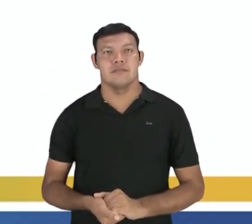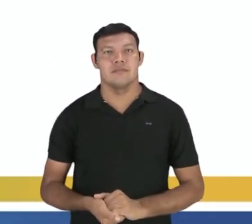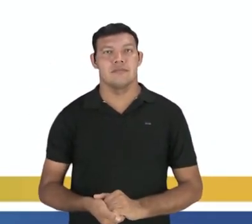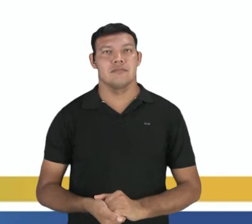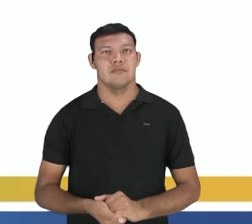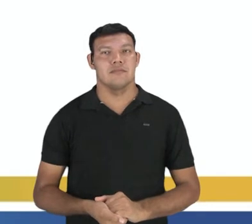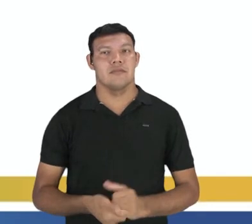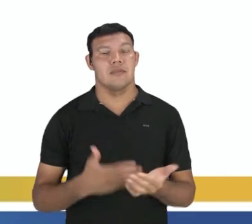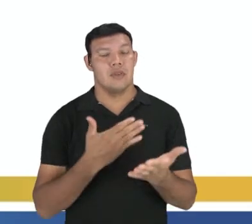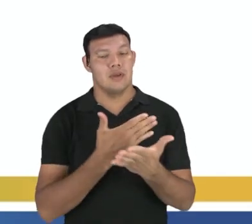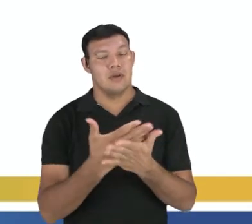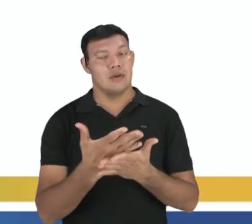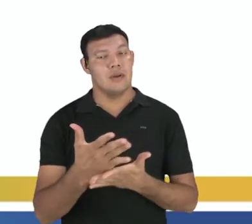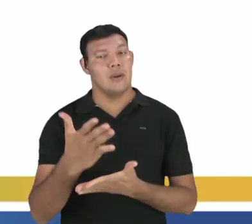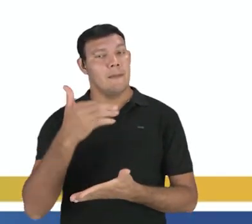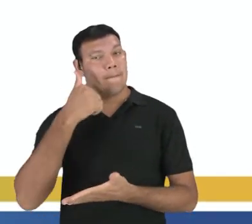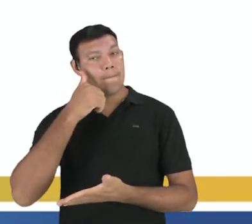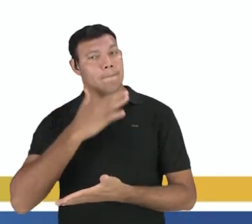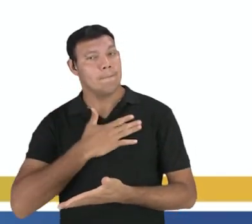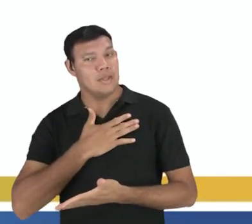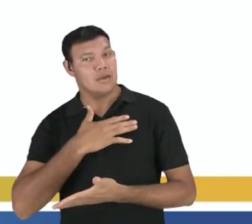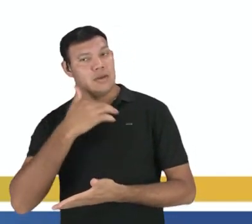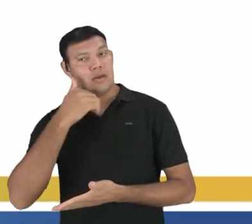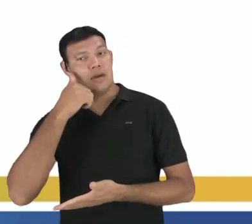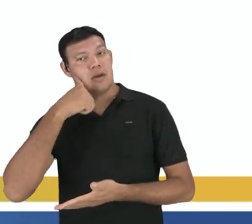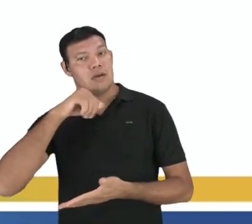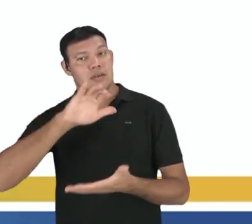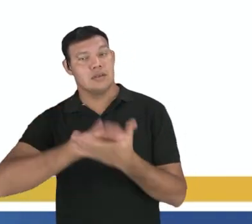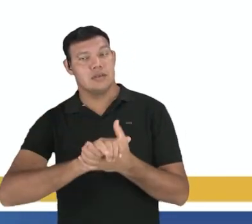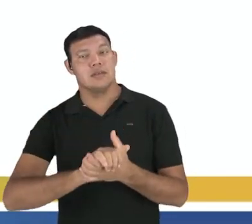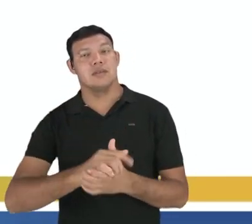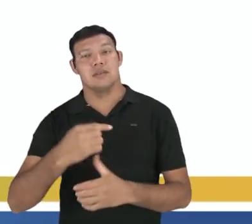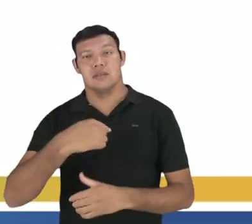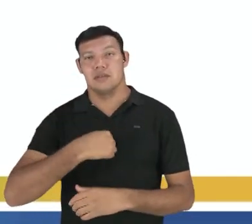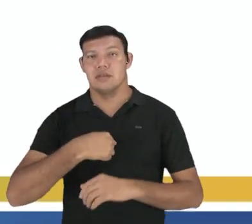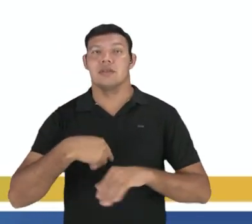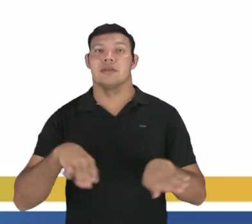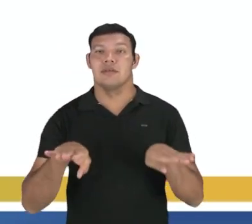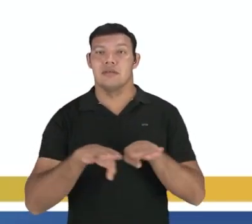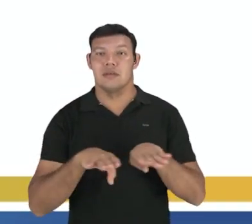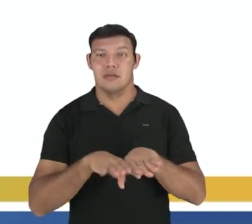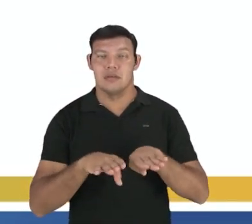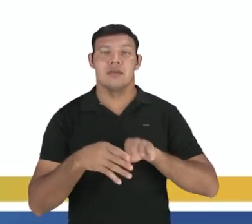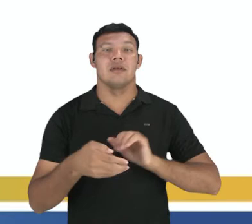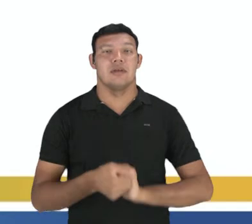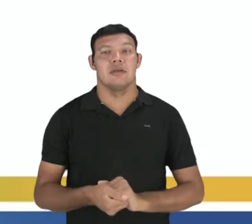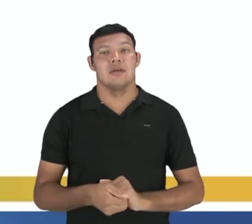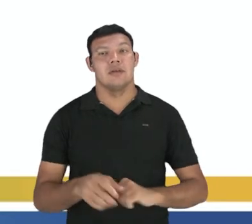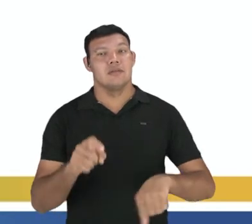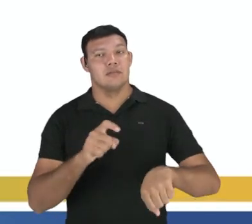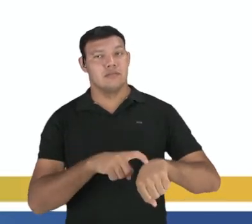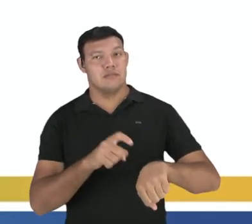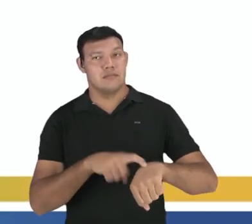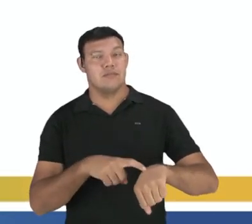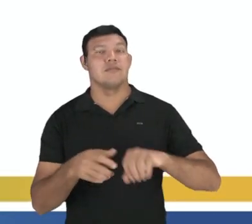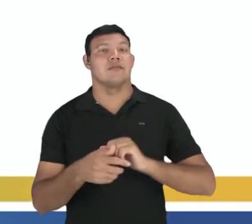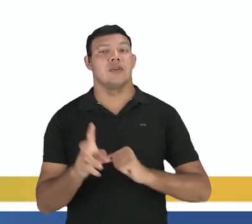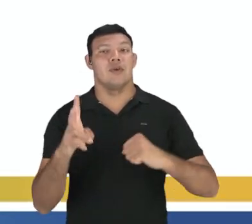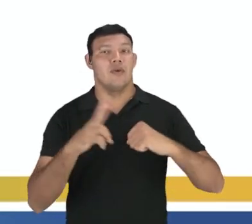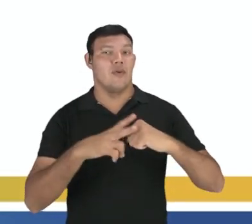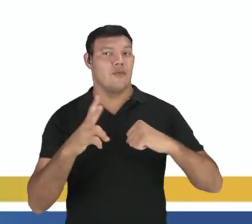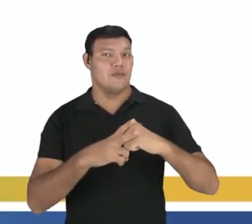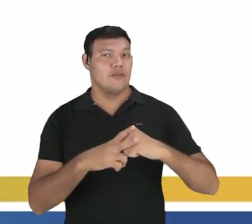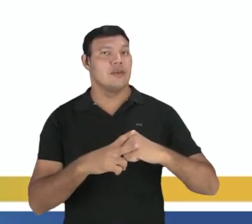quando ele inicia minha mulher e eu. Além de indicar a passagem do tempo,